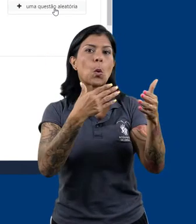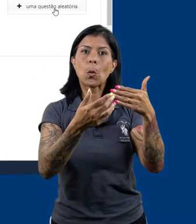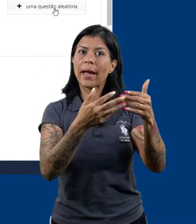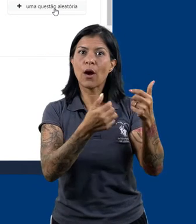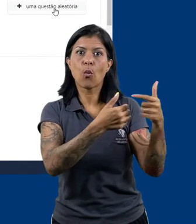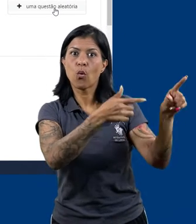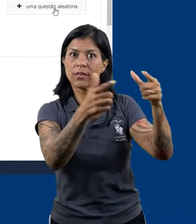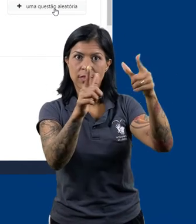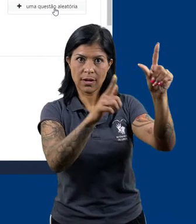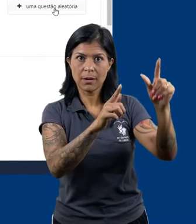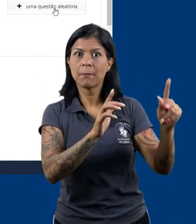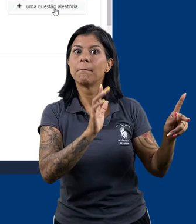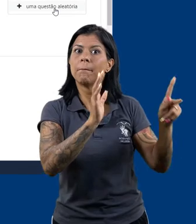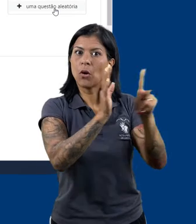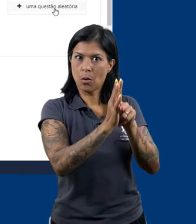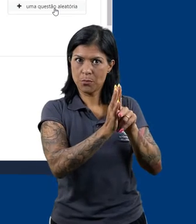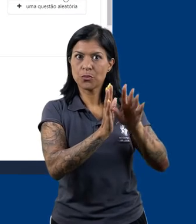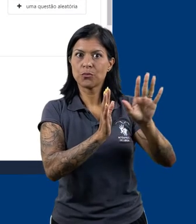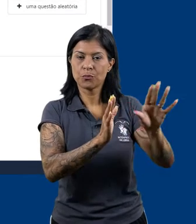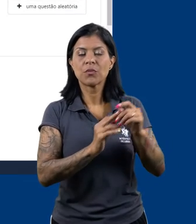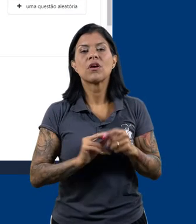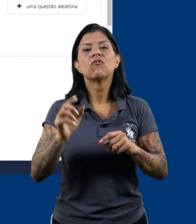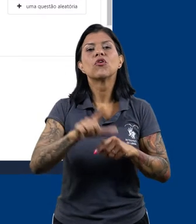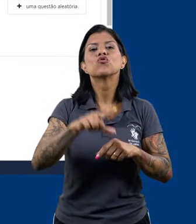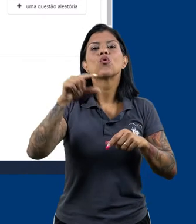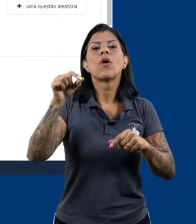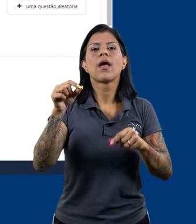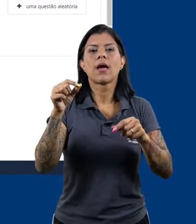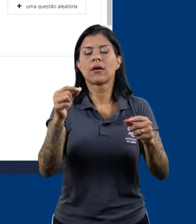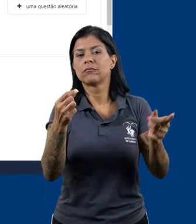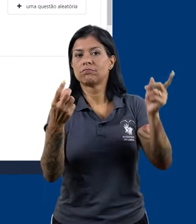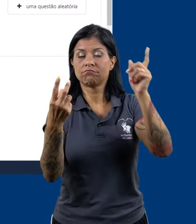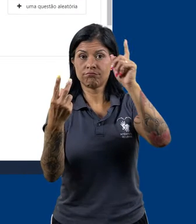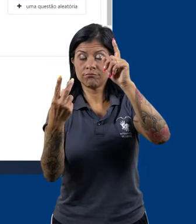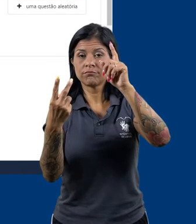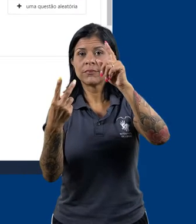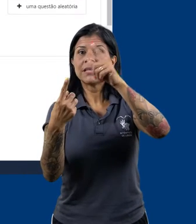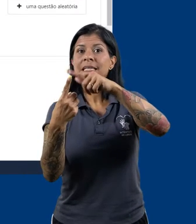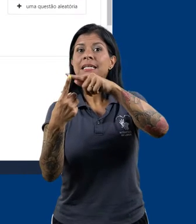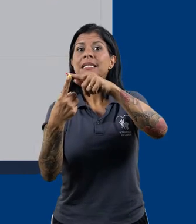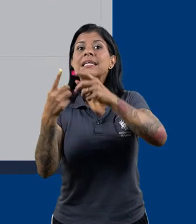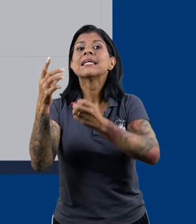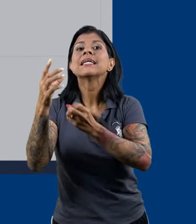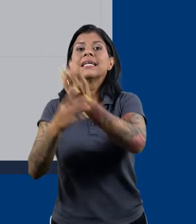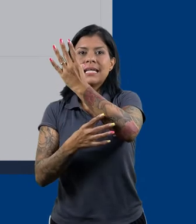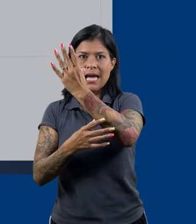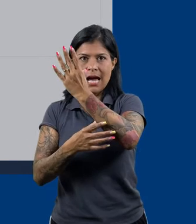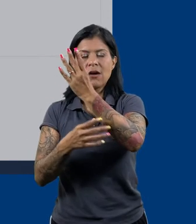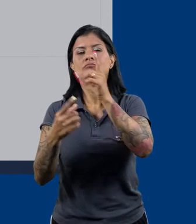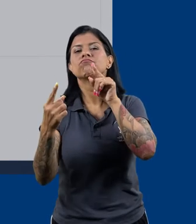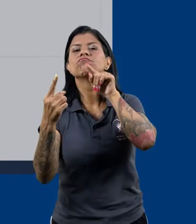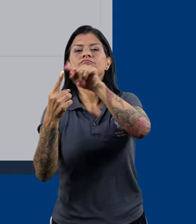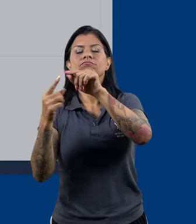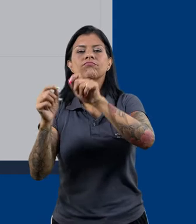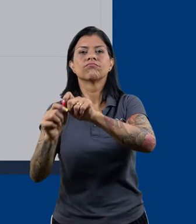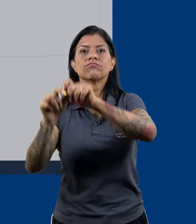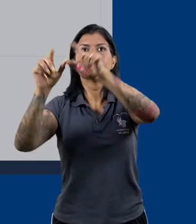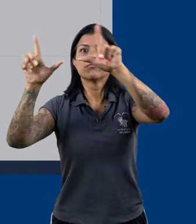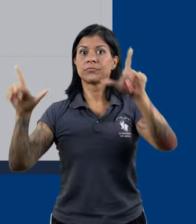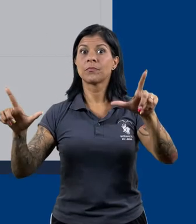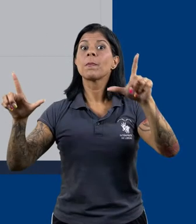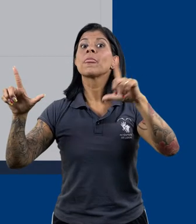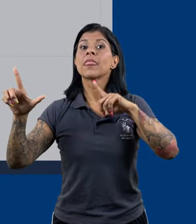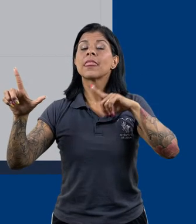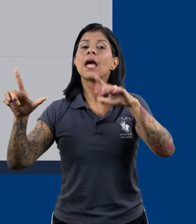aleatória pertencente a um banco de dados. Escolheremos a opção Criar uma nova questão. Clicando sobre ela,